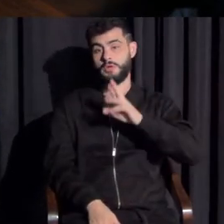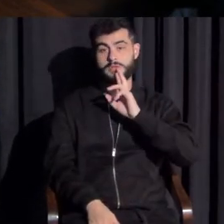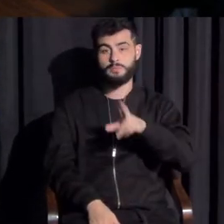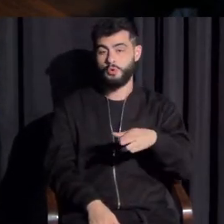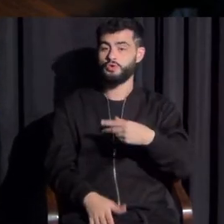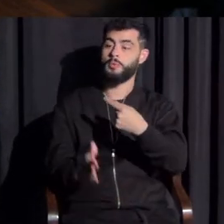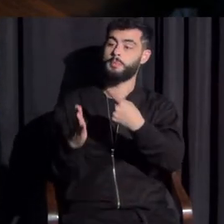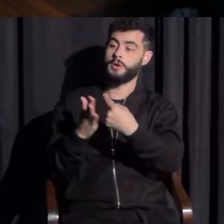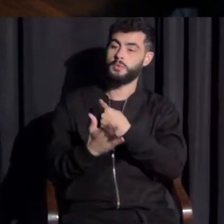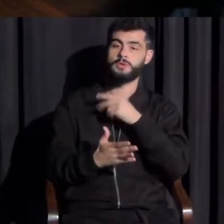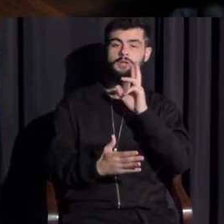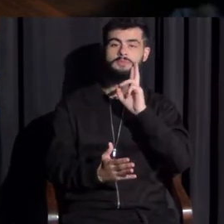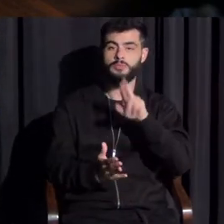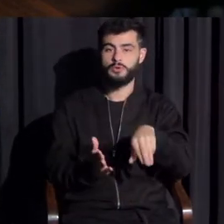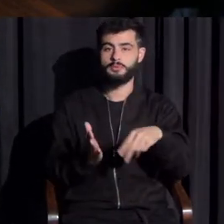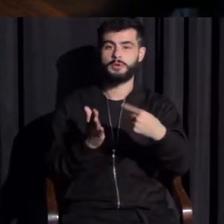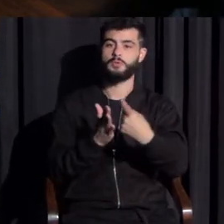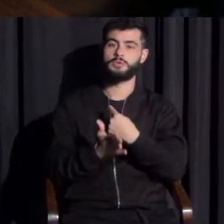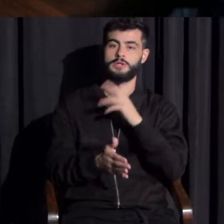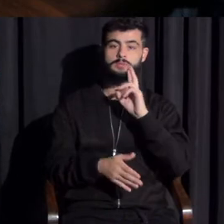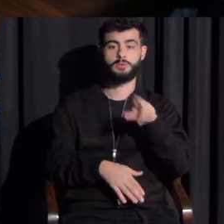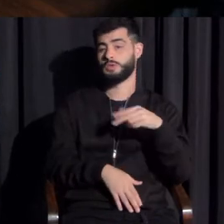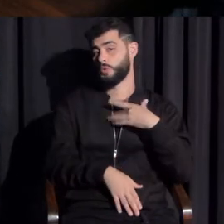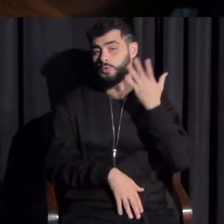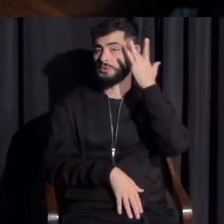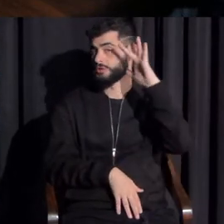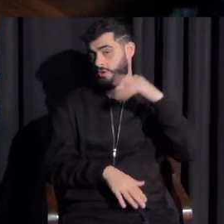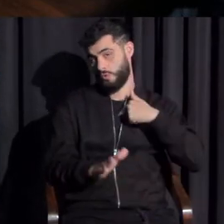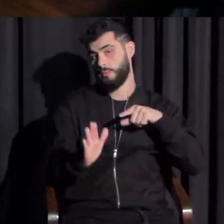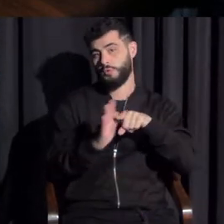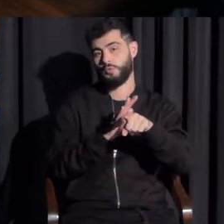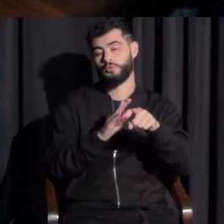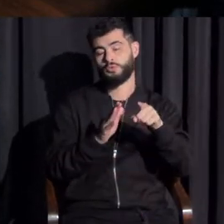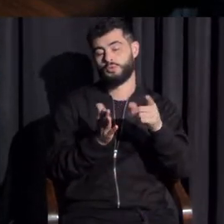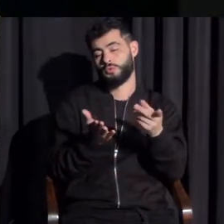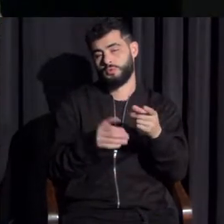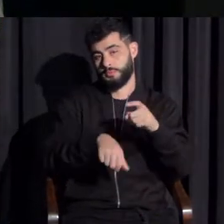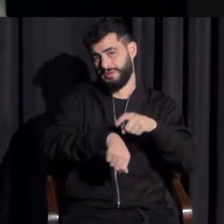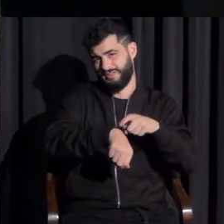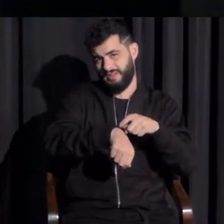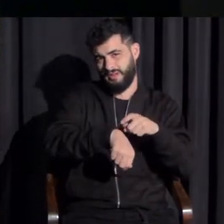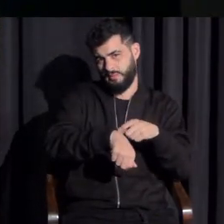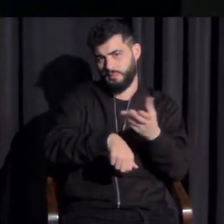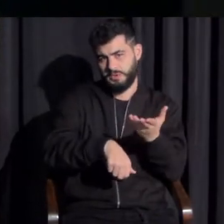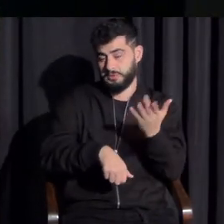relação também à questão do tempo, não sei como é que vocês querem fazer. Se vai fazer um bloco de perguntas ou